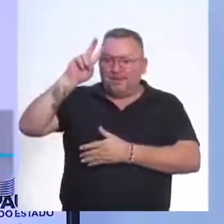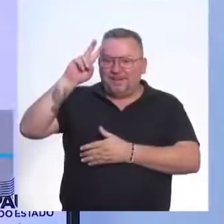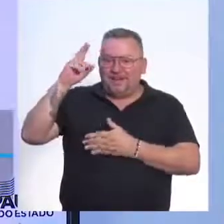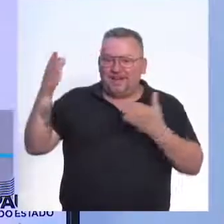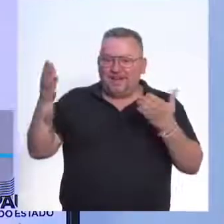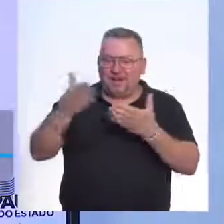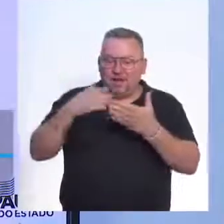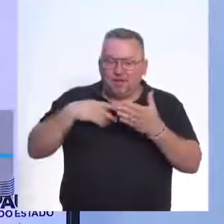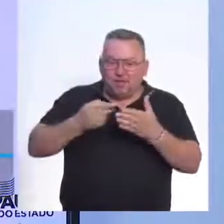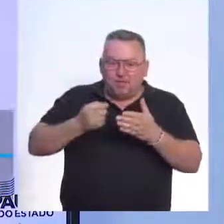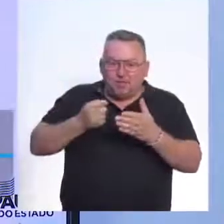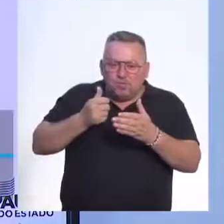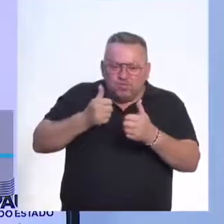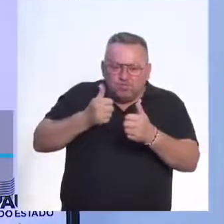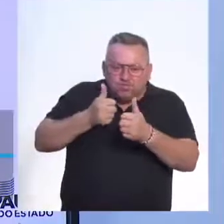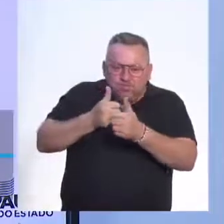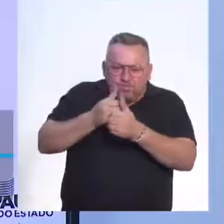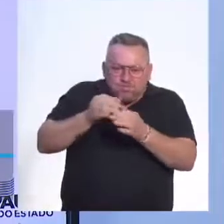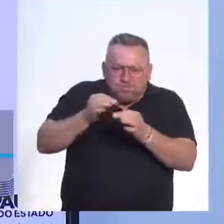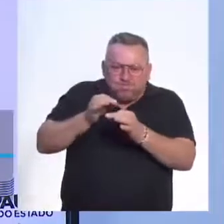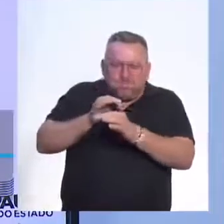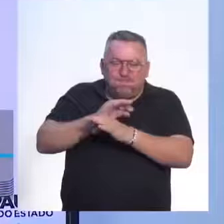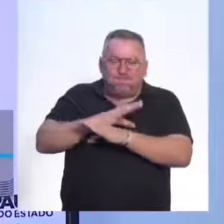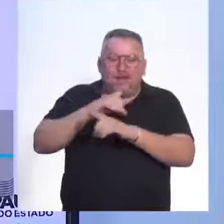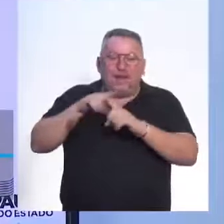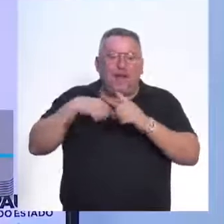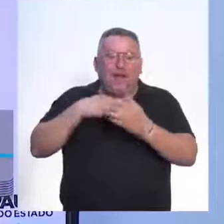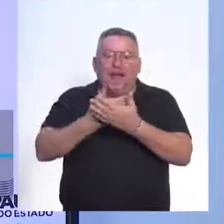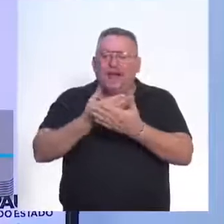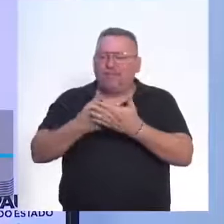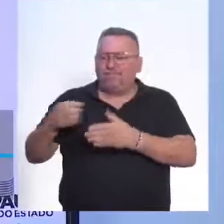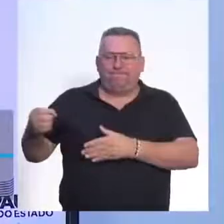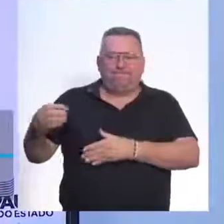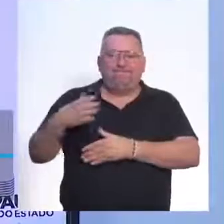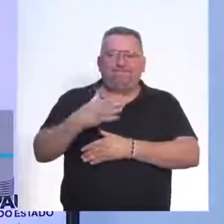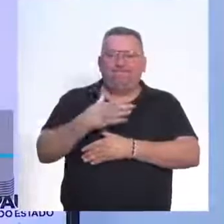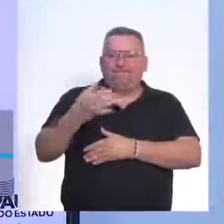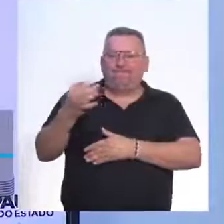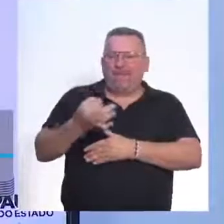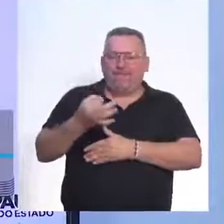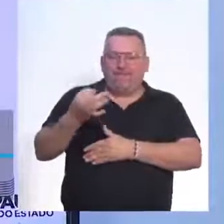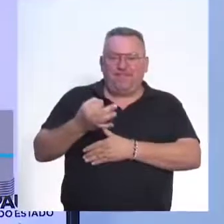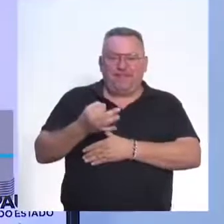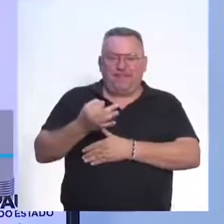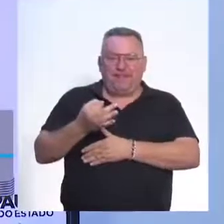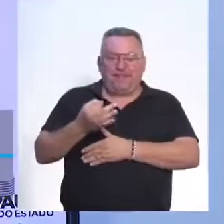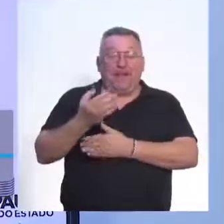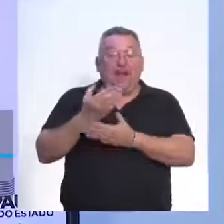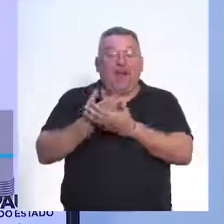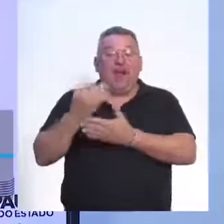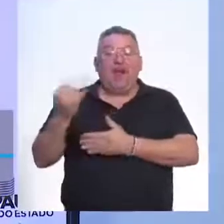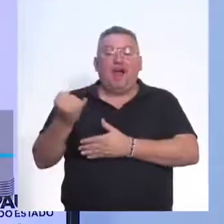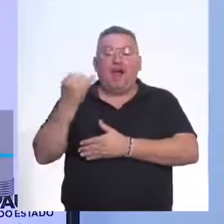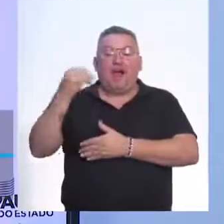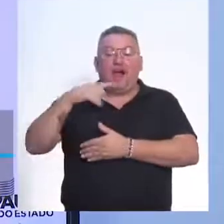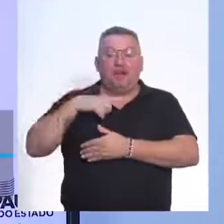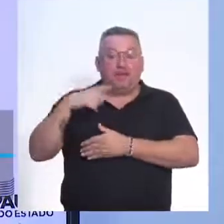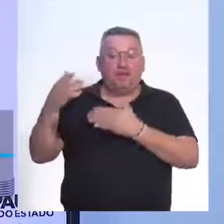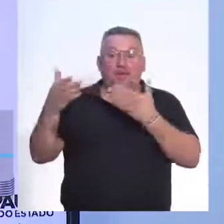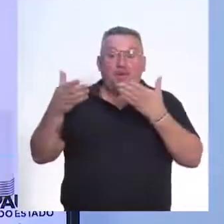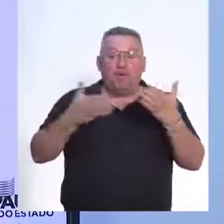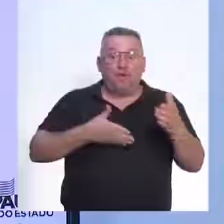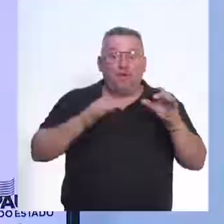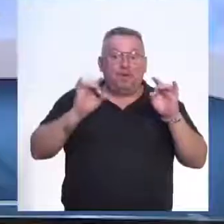aí na reta final e essa aula ela está cheia de novidades. É uma aula muito importante. Hoje nós temos aqui um convidado